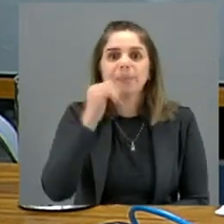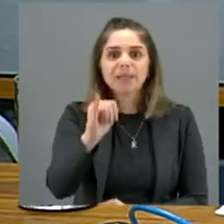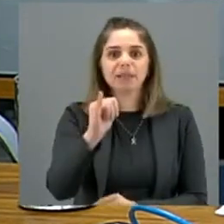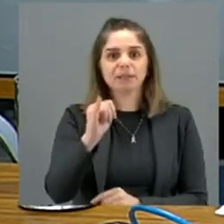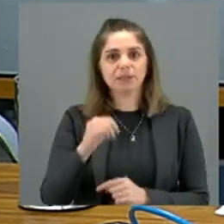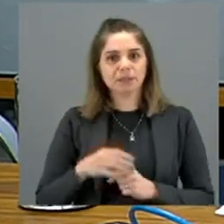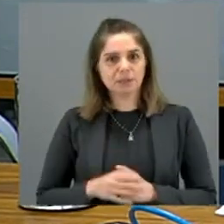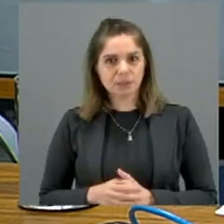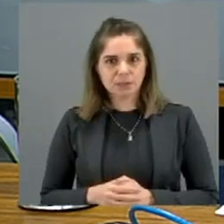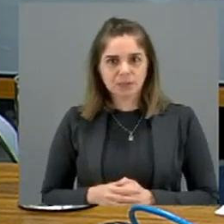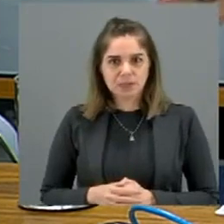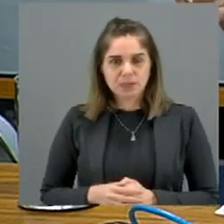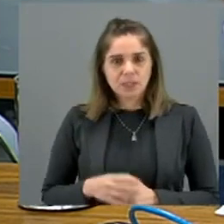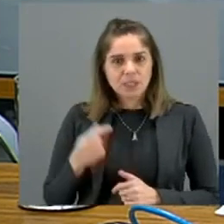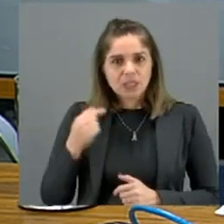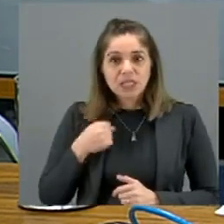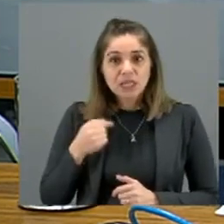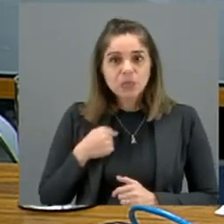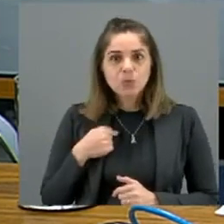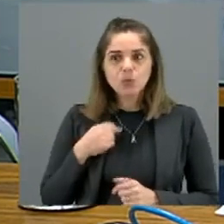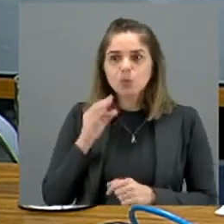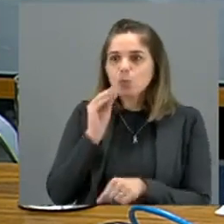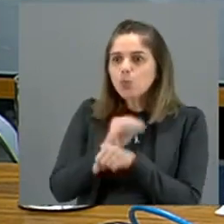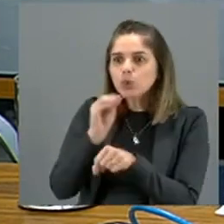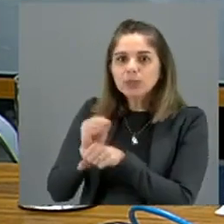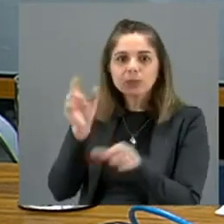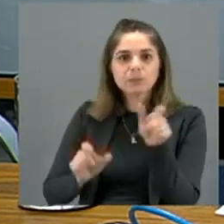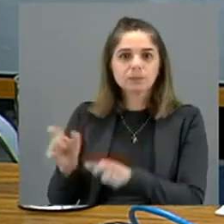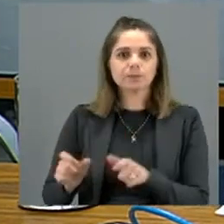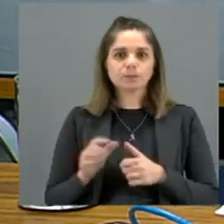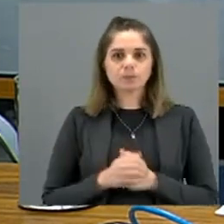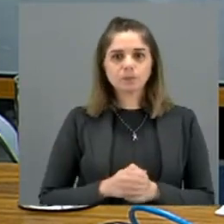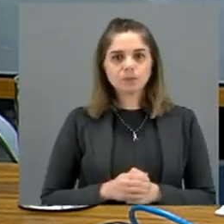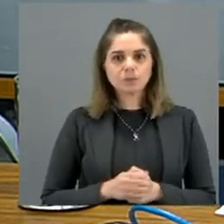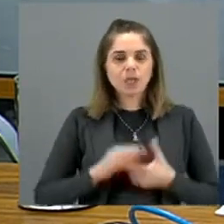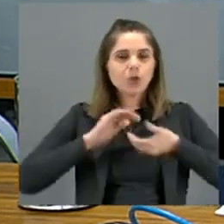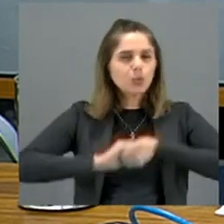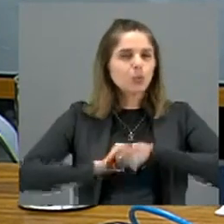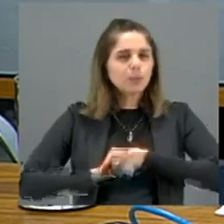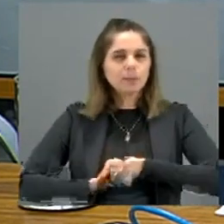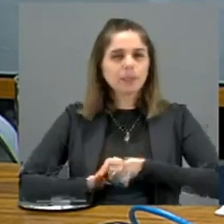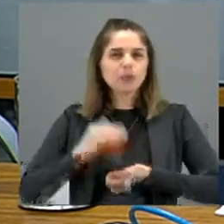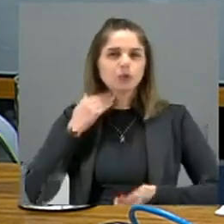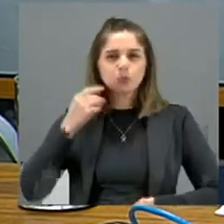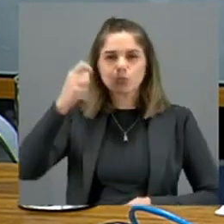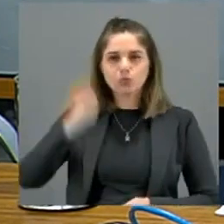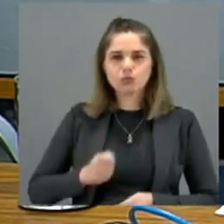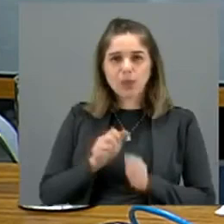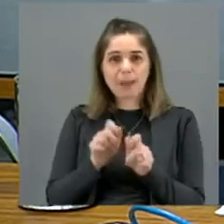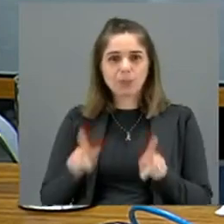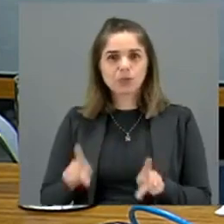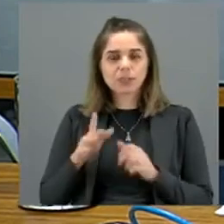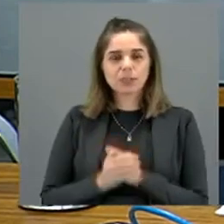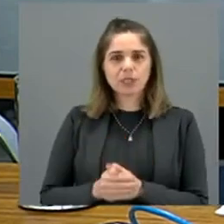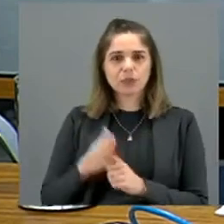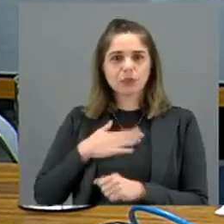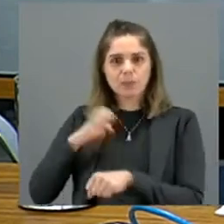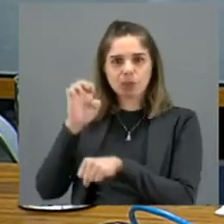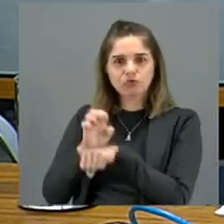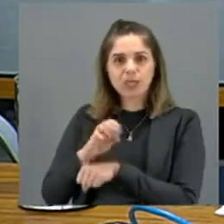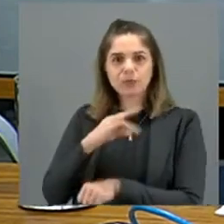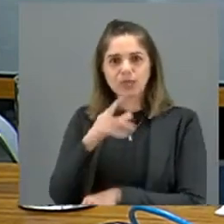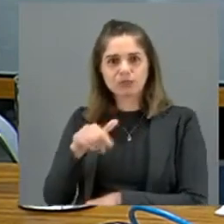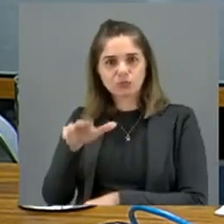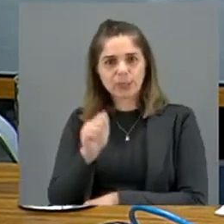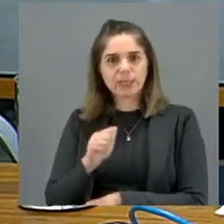tenho colocado debaixo do braço, e encerro, cumprimentando um juiz aposentado do meu estado, lá de Cachoeiro do Itapemirim.